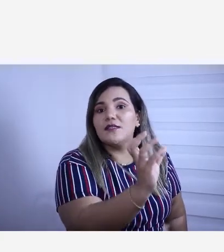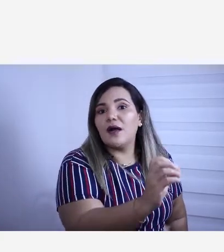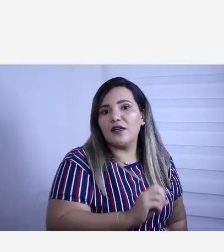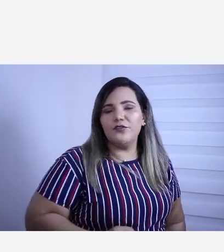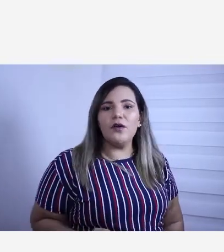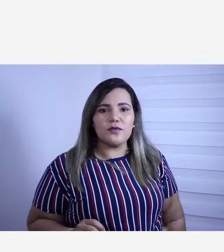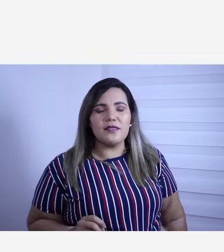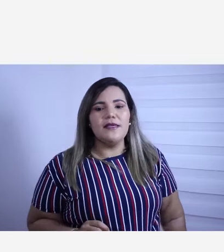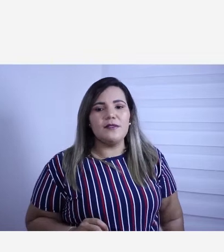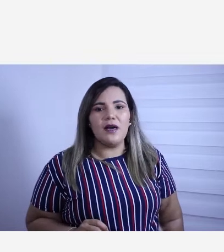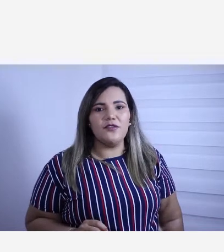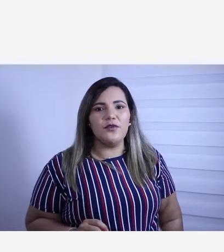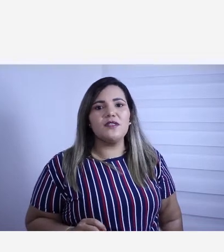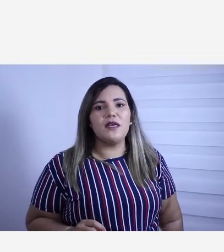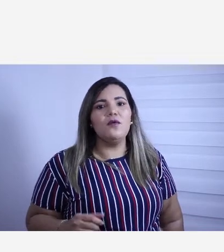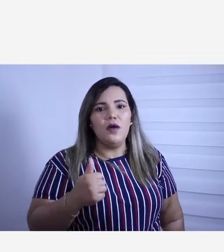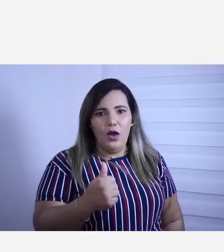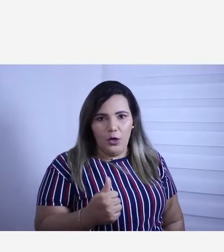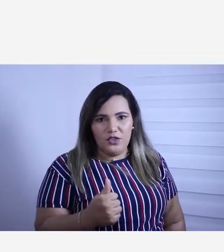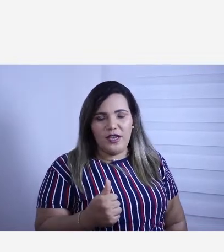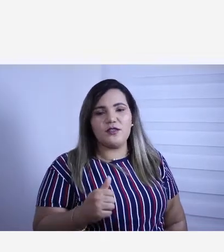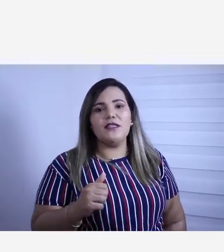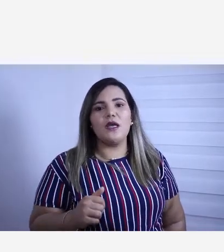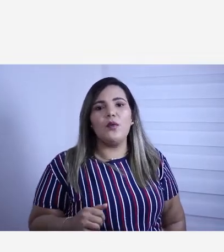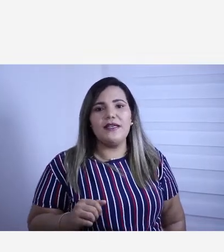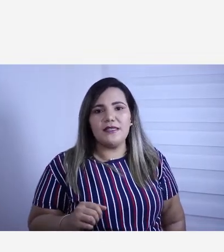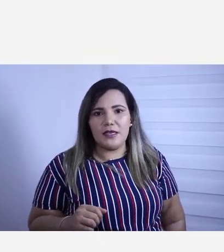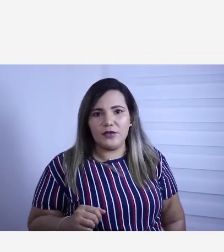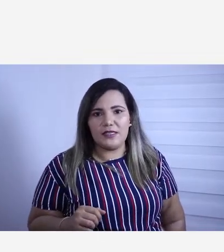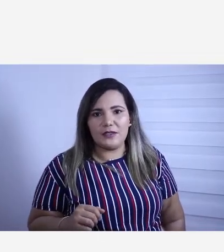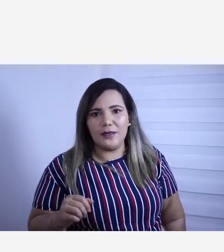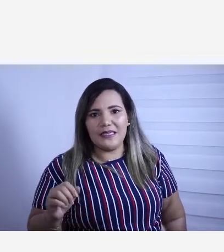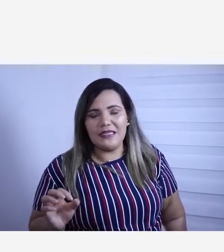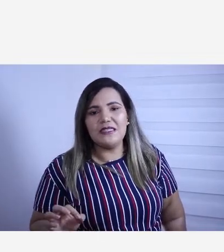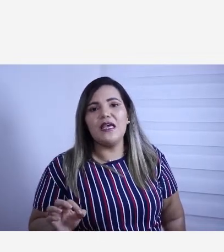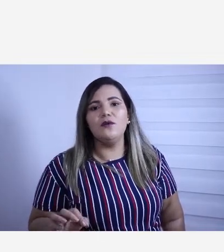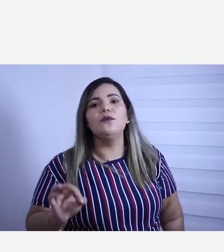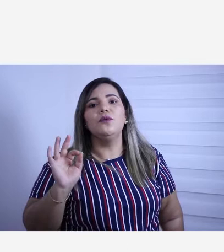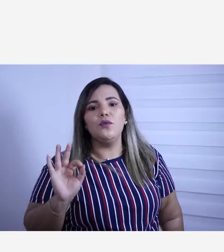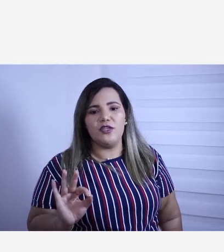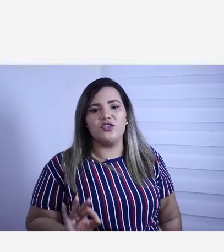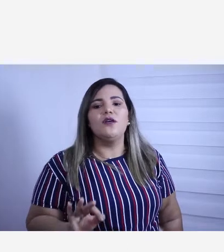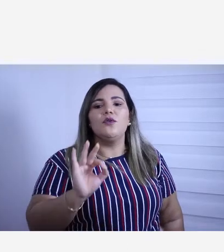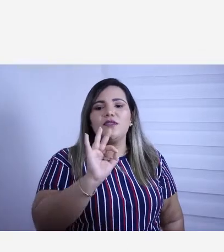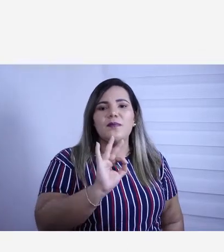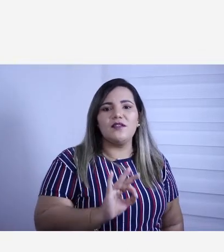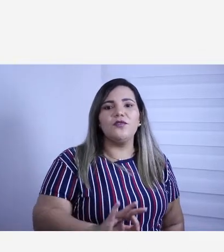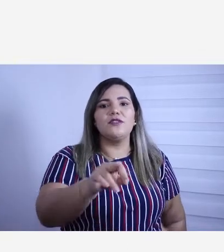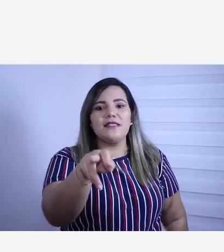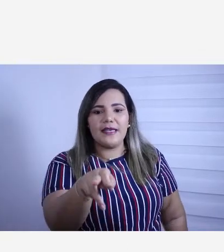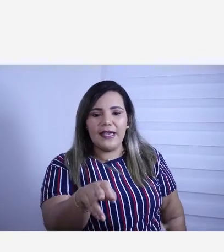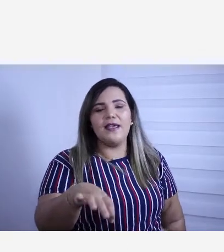edi smartphones smartphones são objetos então esse aqui utilizado para eles é o leite